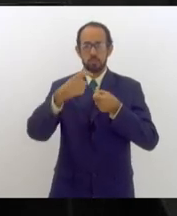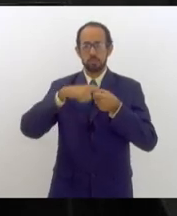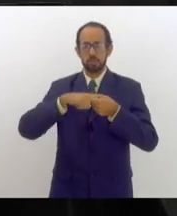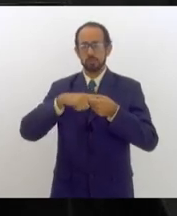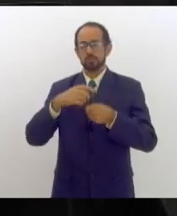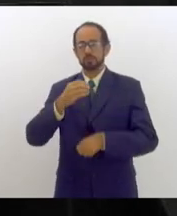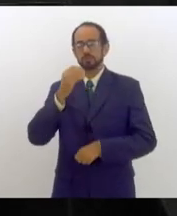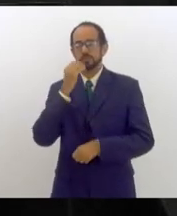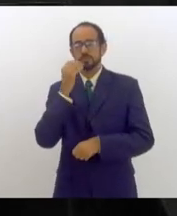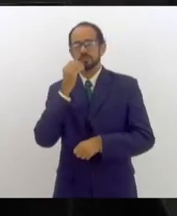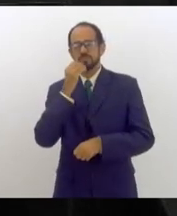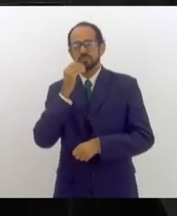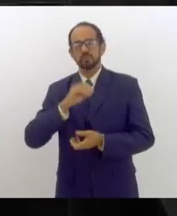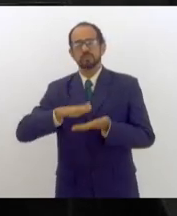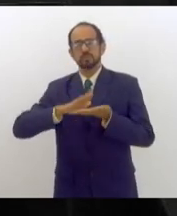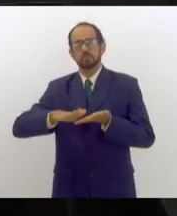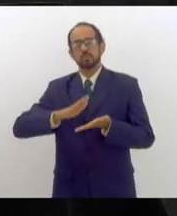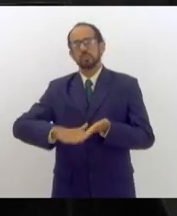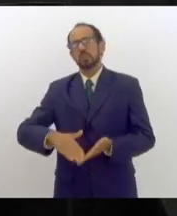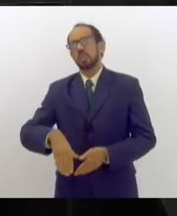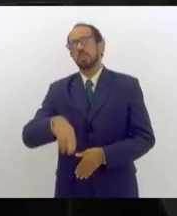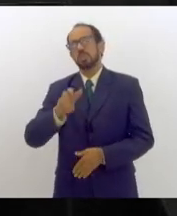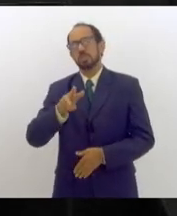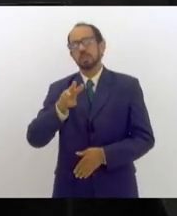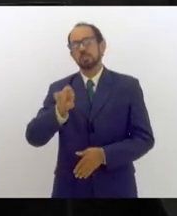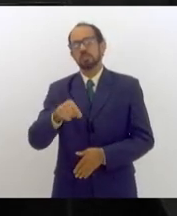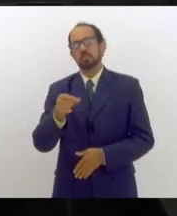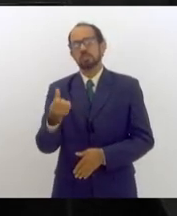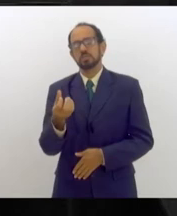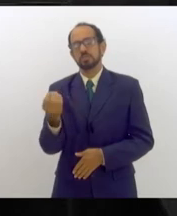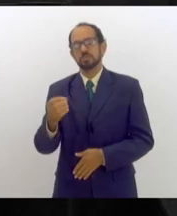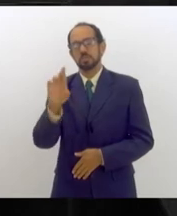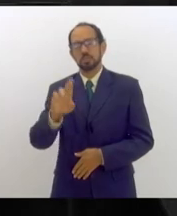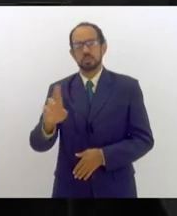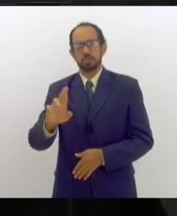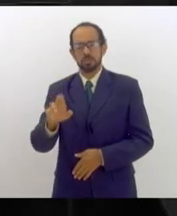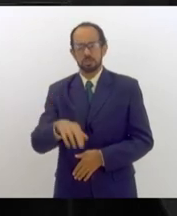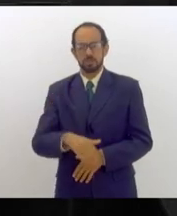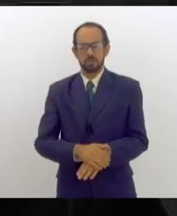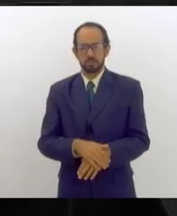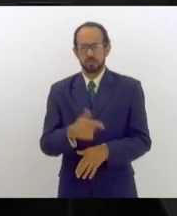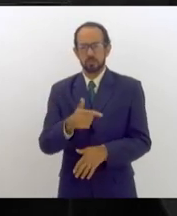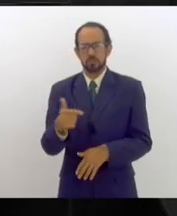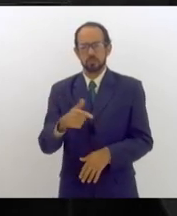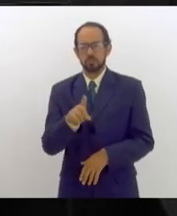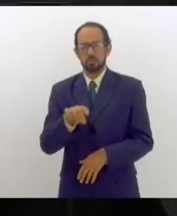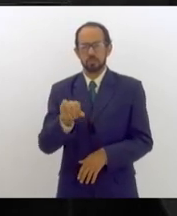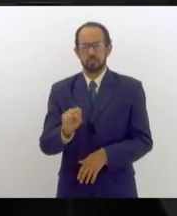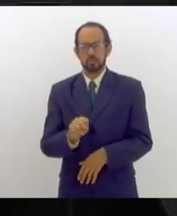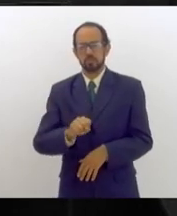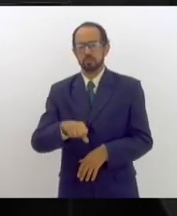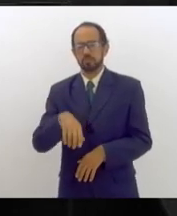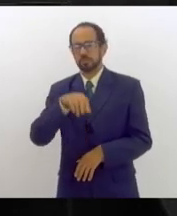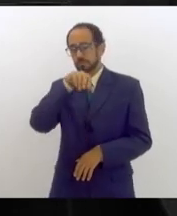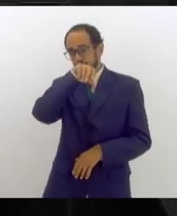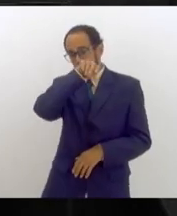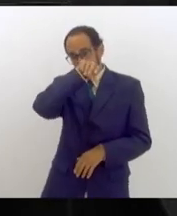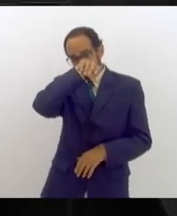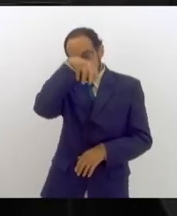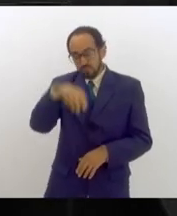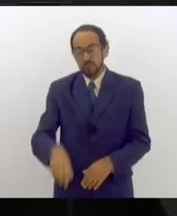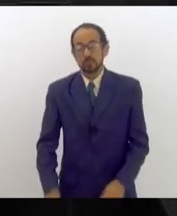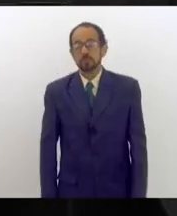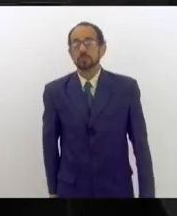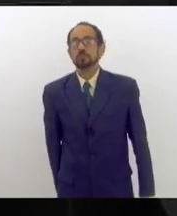poderia gastar r$ 3,60 com 22 dias trabalhando ou seja a tarifa tirei a que ser